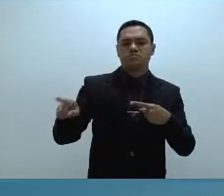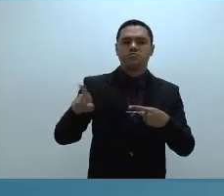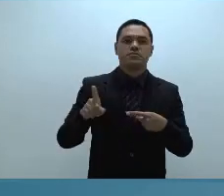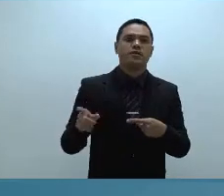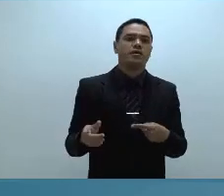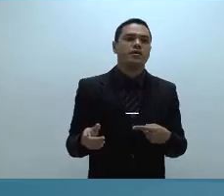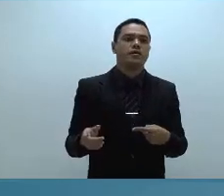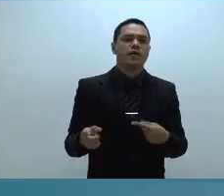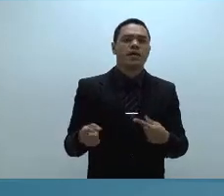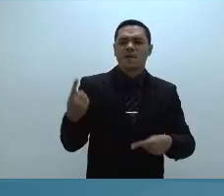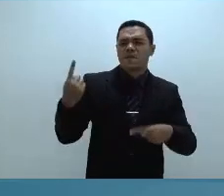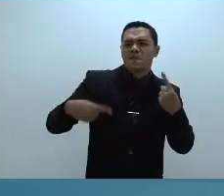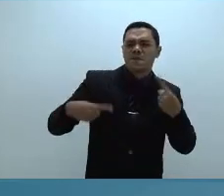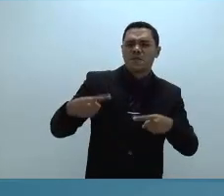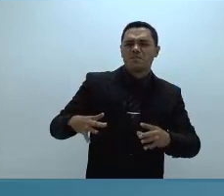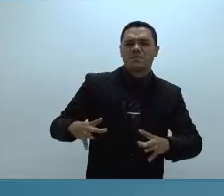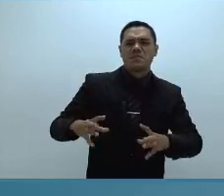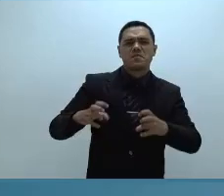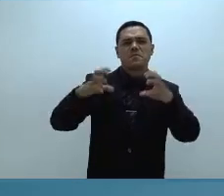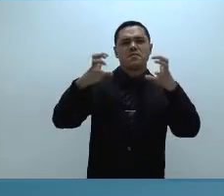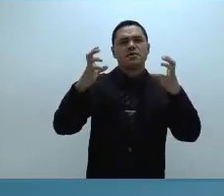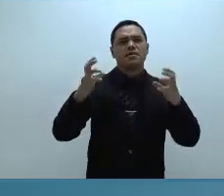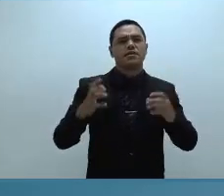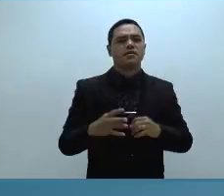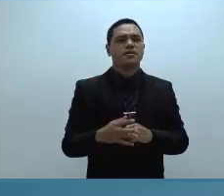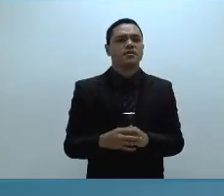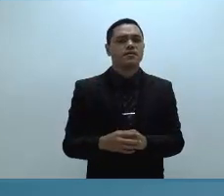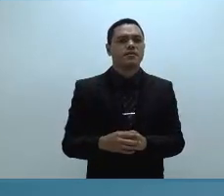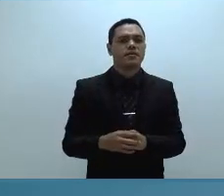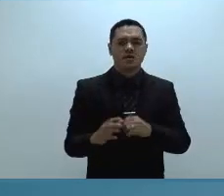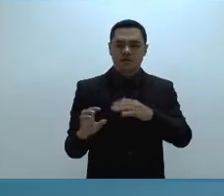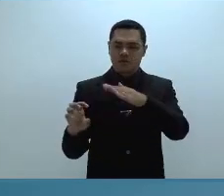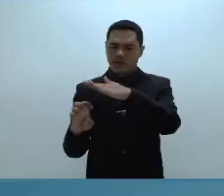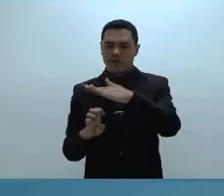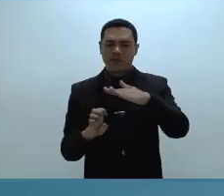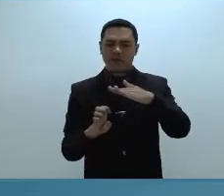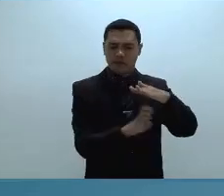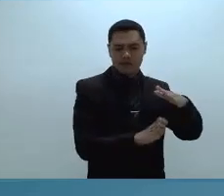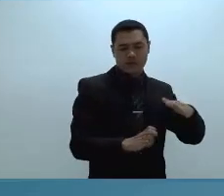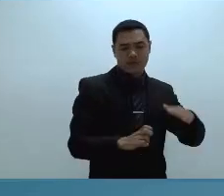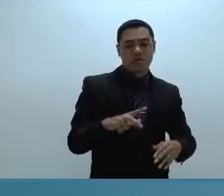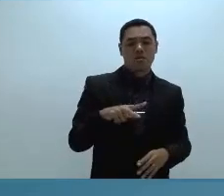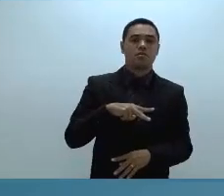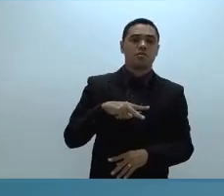Há uma briga litígio entre duas empresas de direito privado.